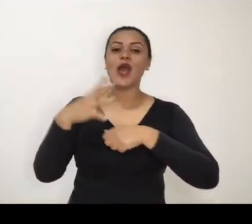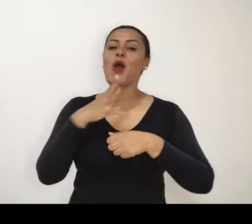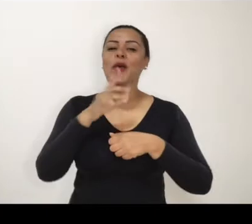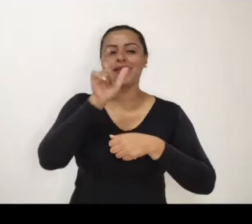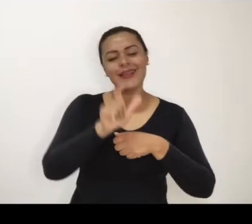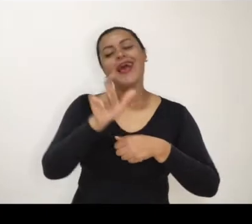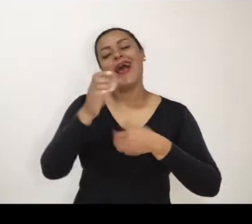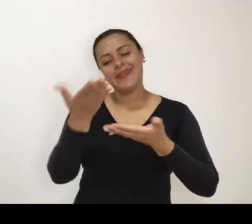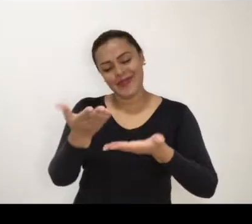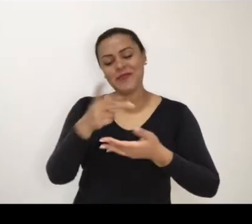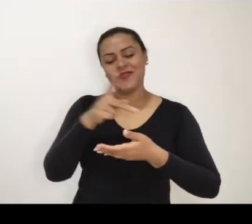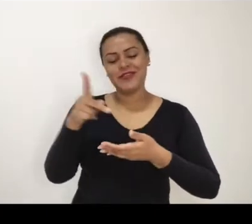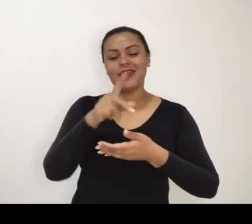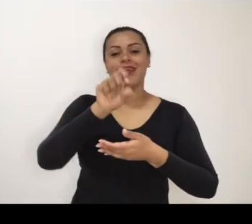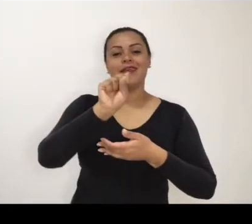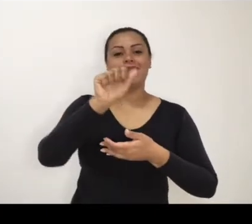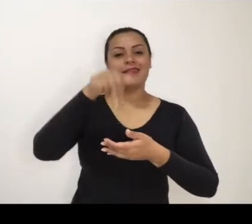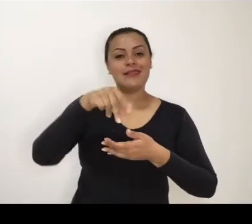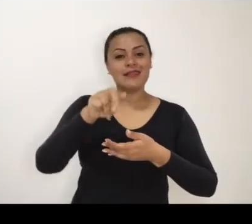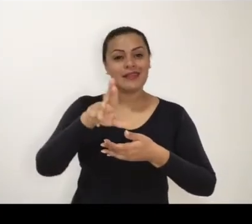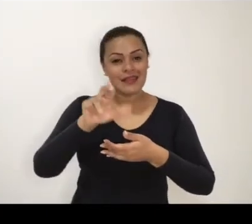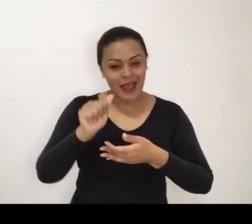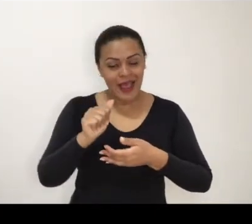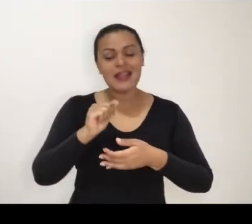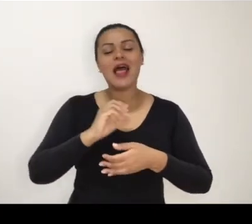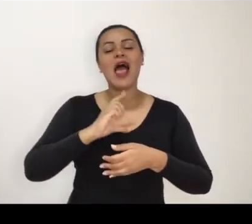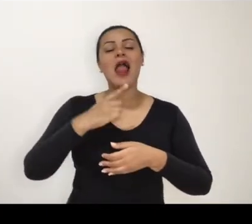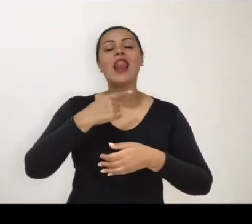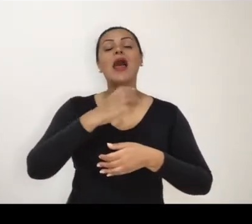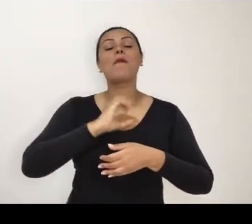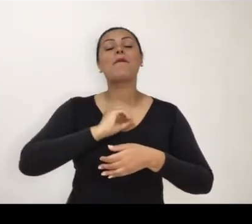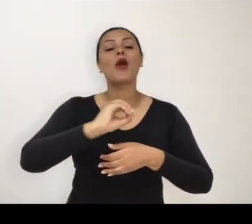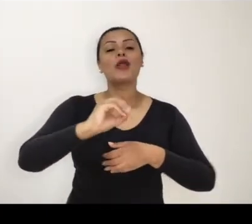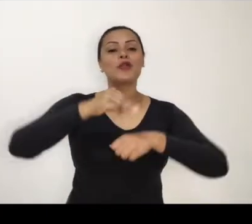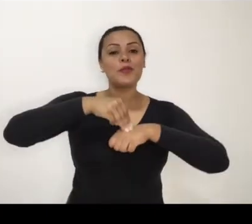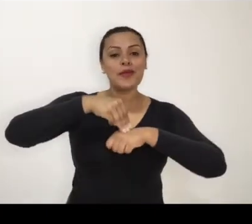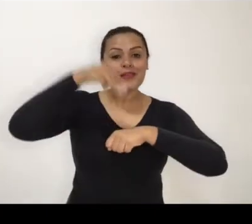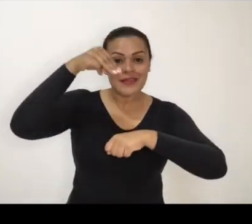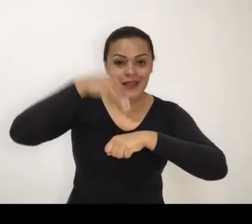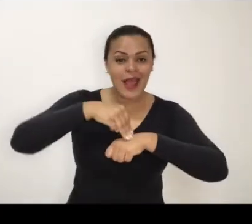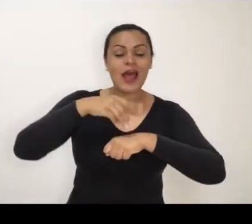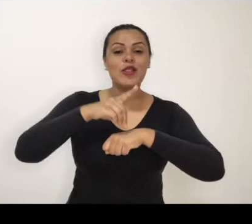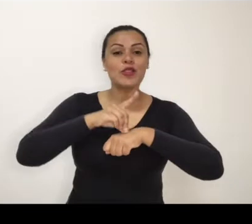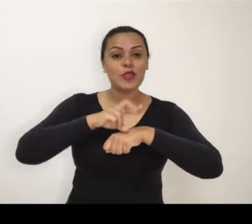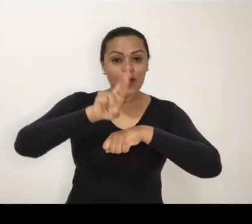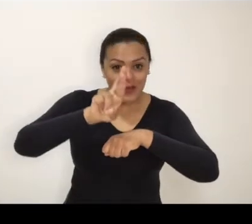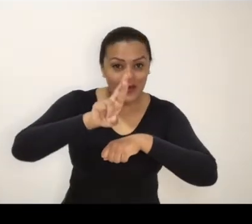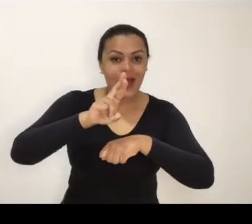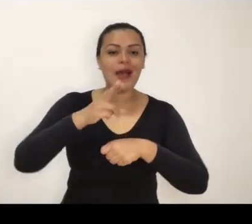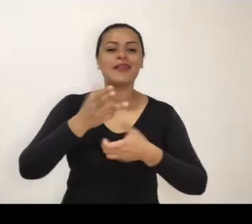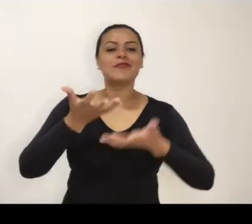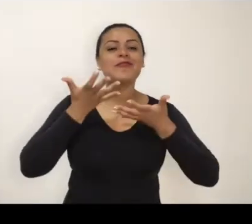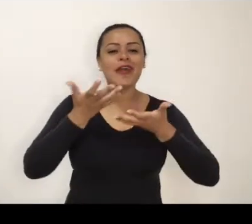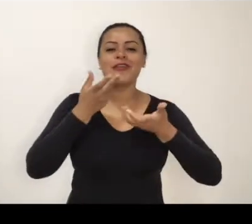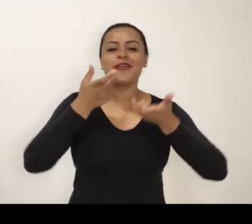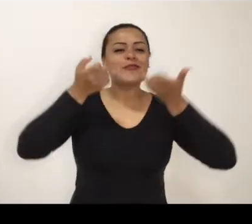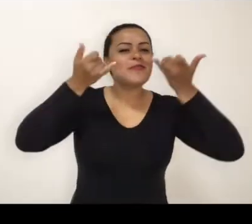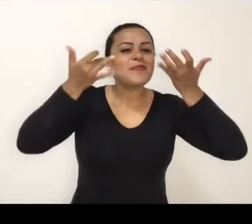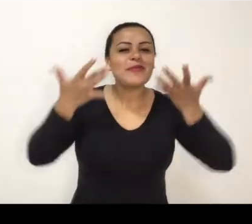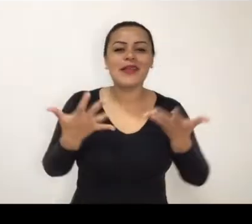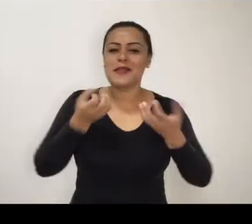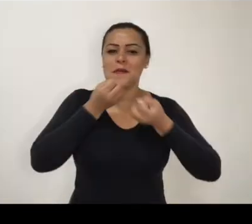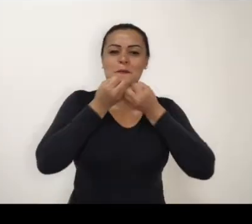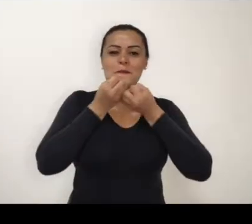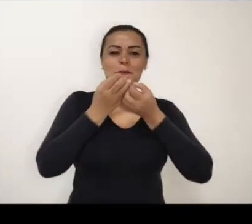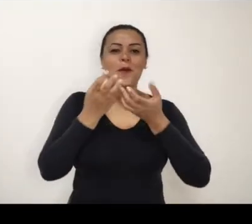Sandra Meyer, que foi minha orientadora no mestrado, no doutorado. Então, eu queria só sinalizar esse bom